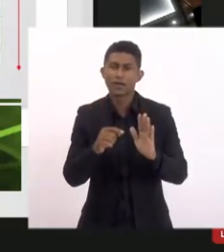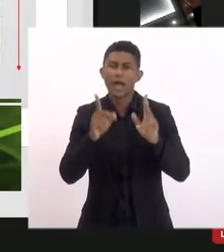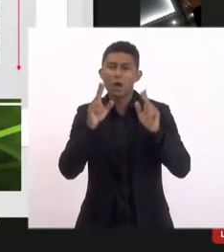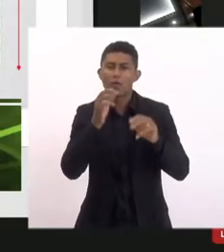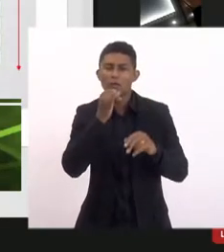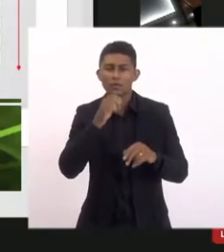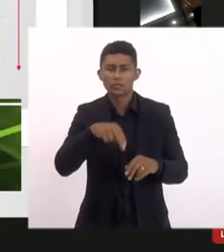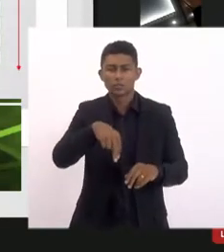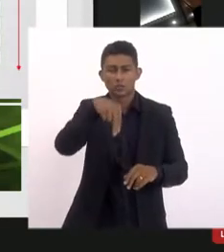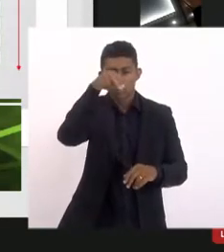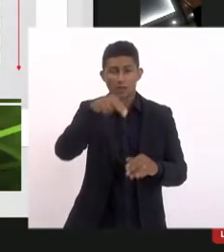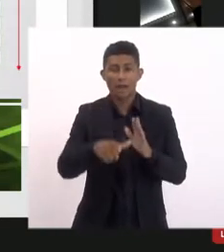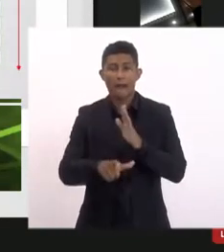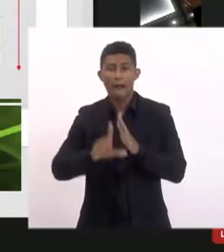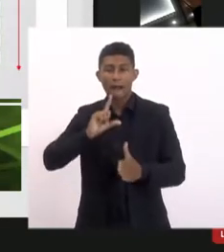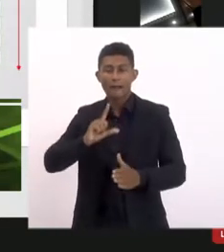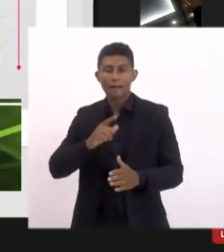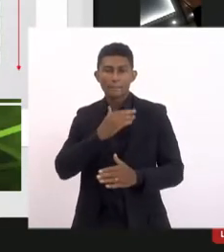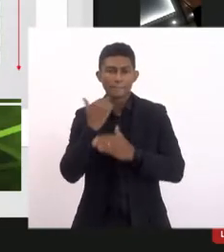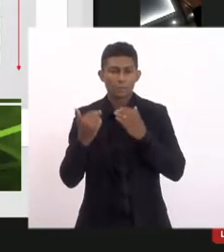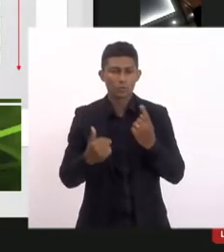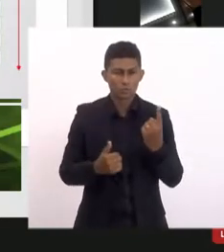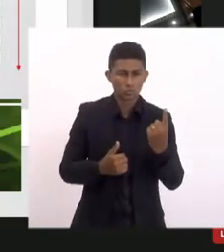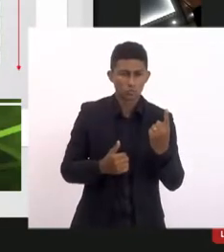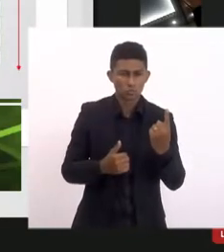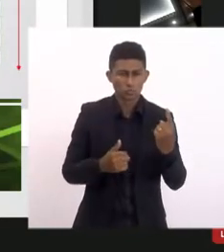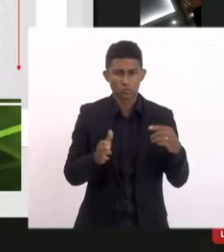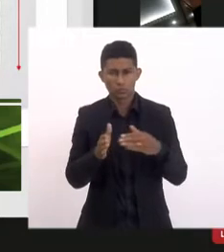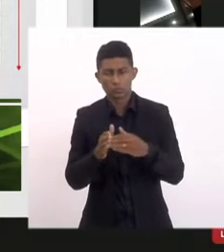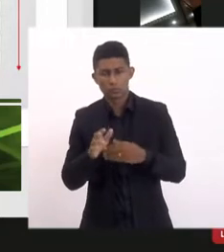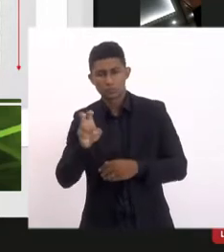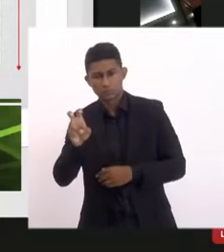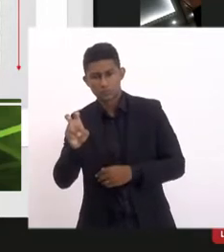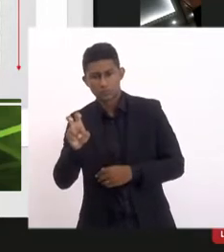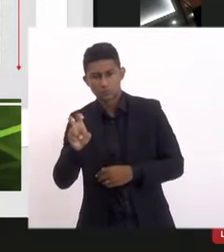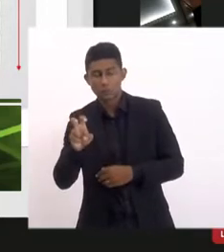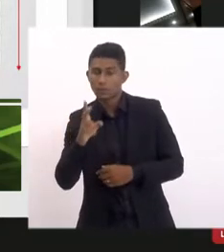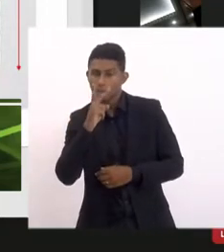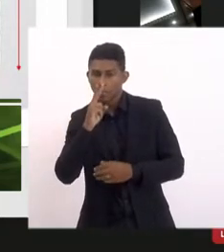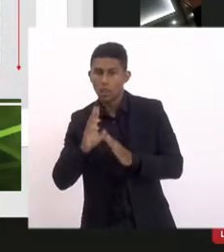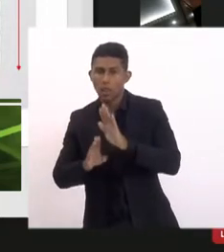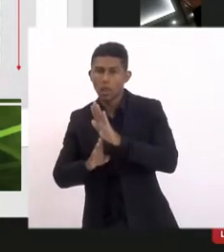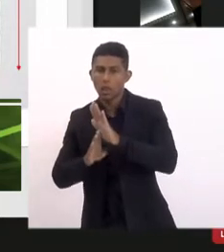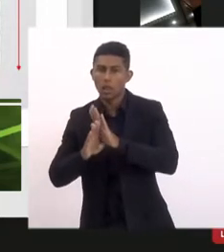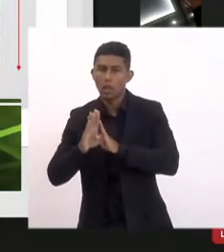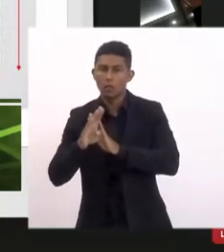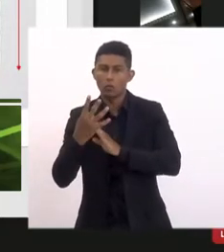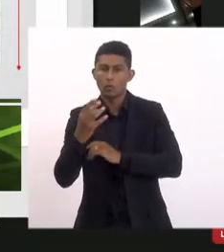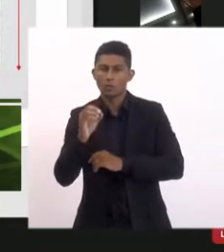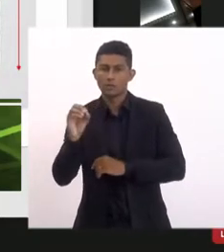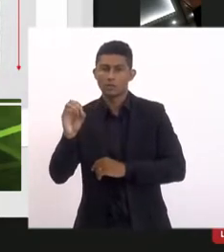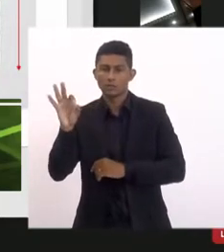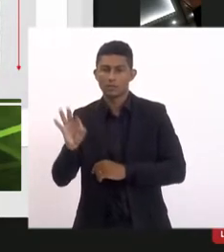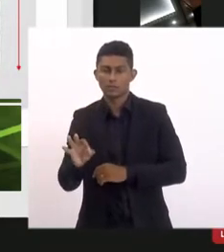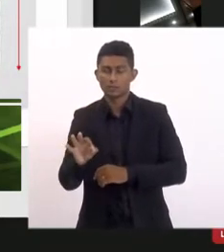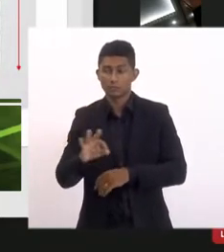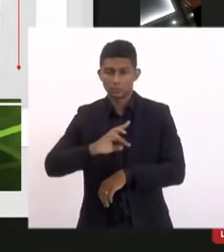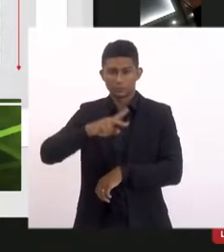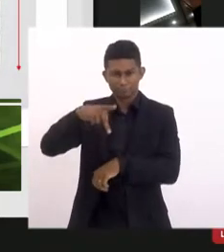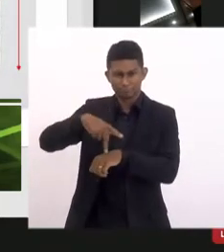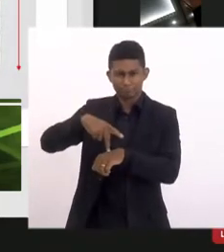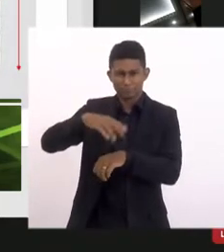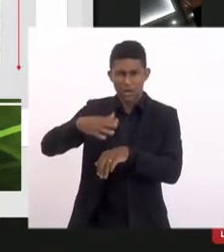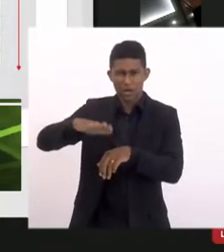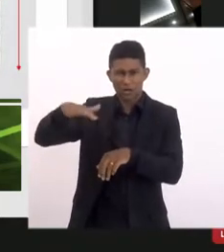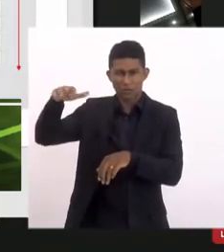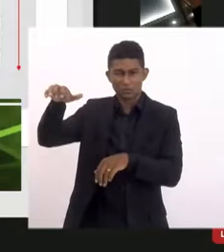saiu de 1 para 5. Então, houve um aumento de 400%. Então, a mesma coisa ocorreu na região serrana, né? De óbito, da semana 2